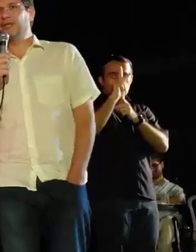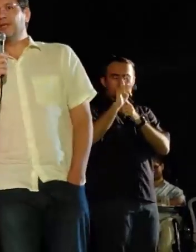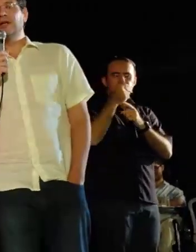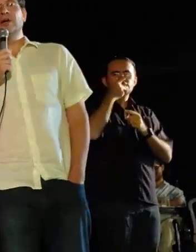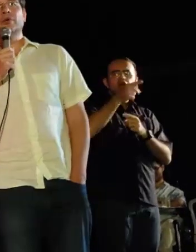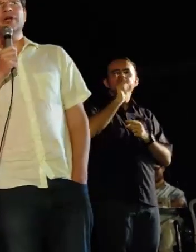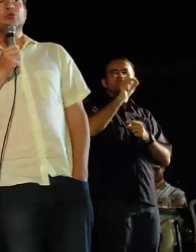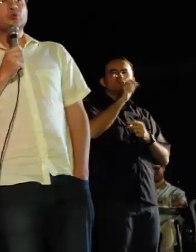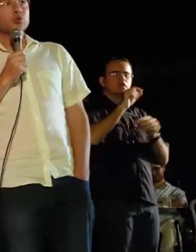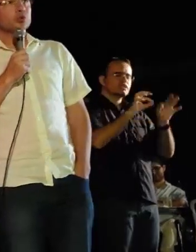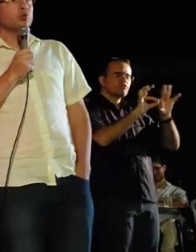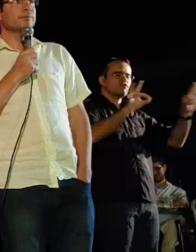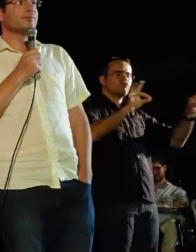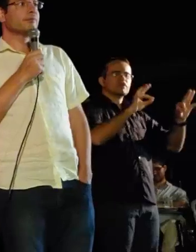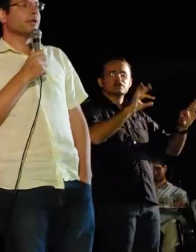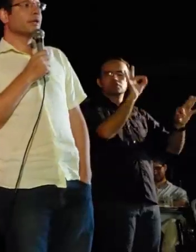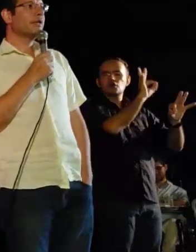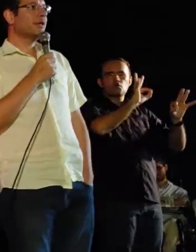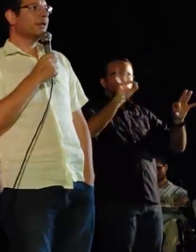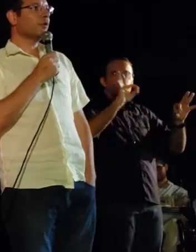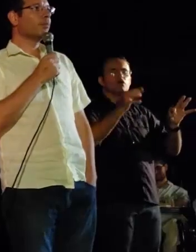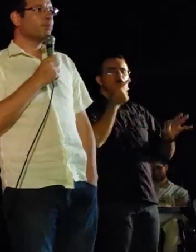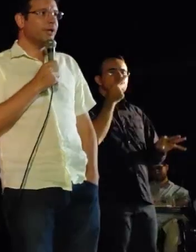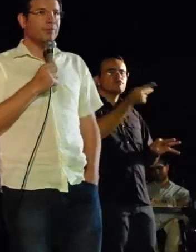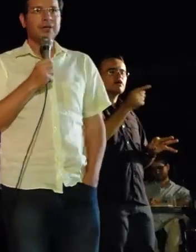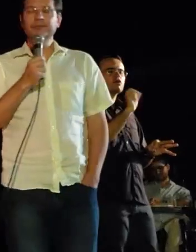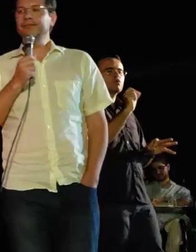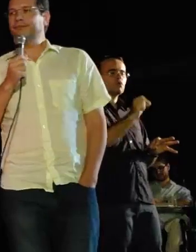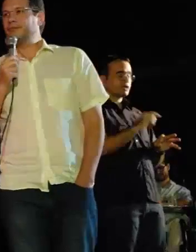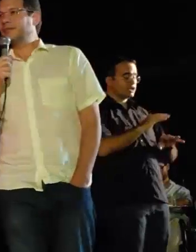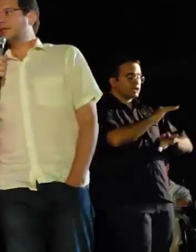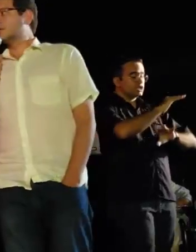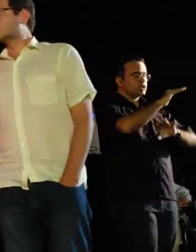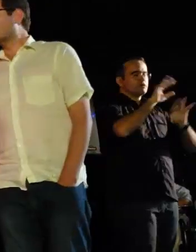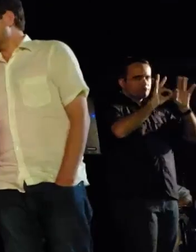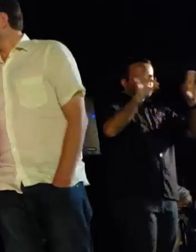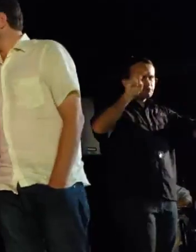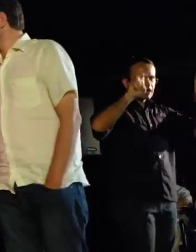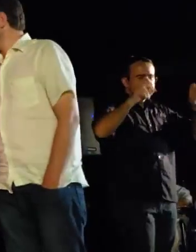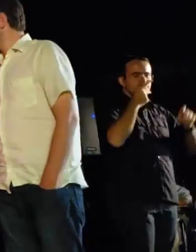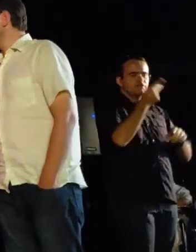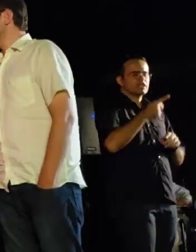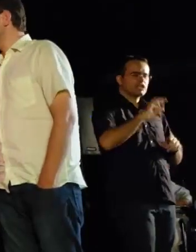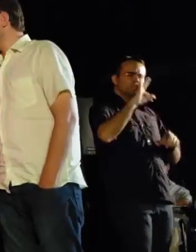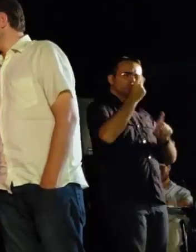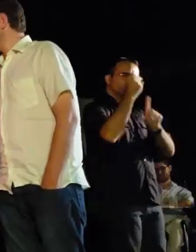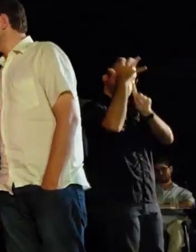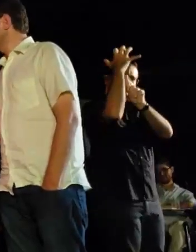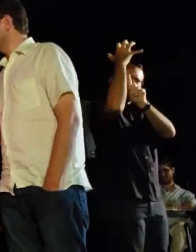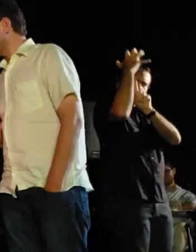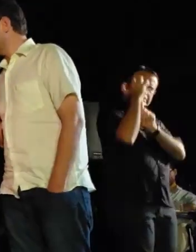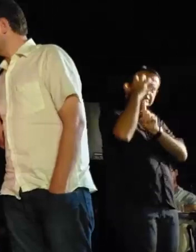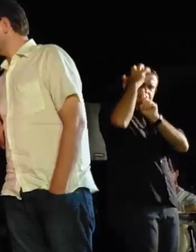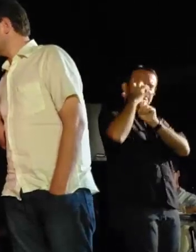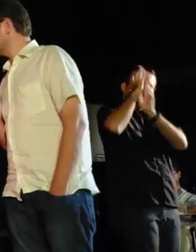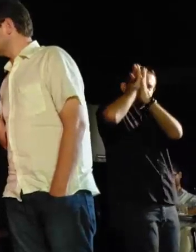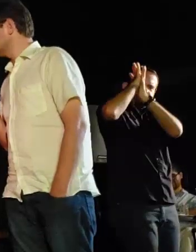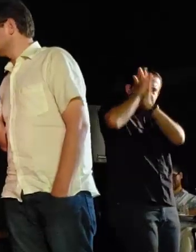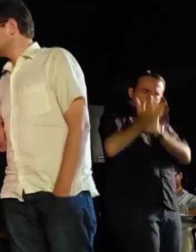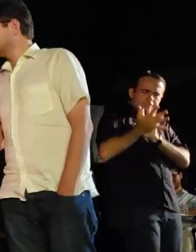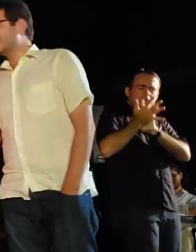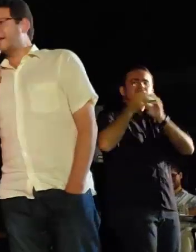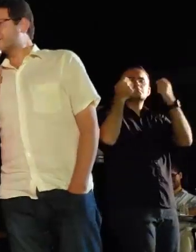ótima, porque tudo que oprime, dói e faz sofrer deve